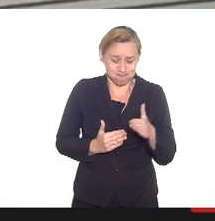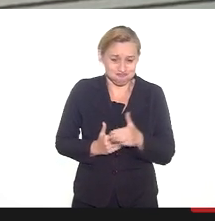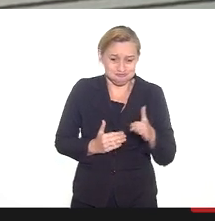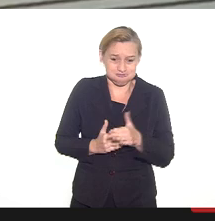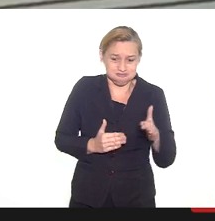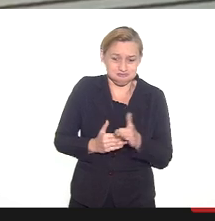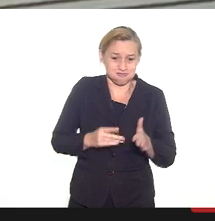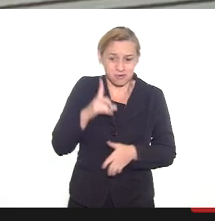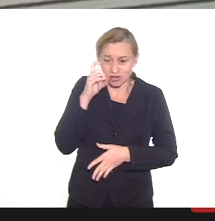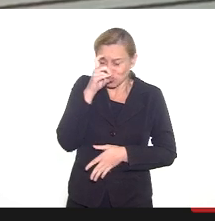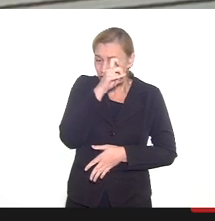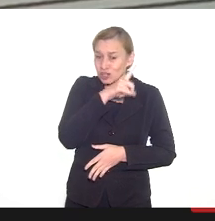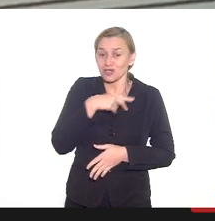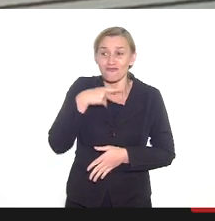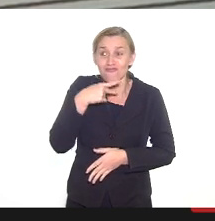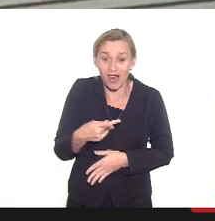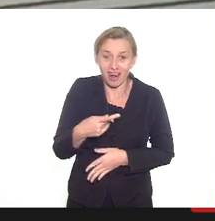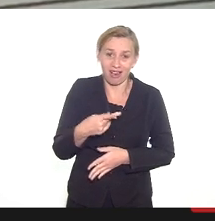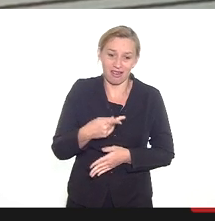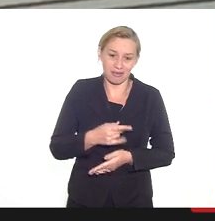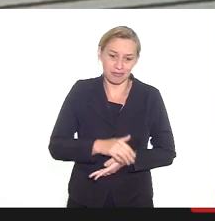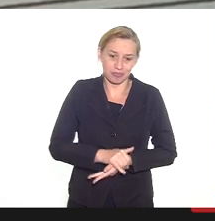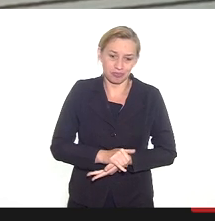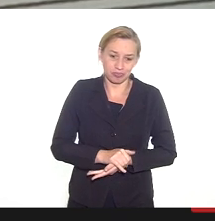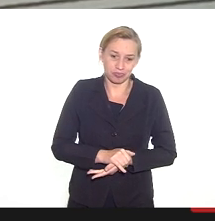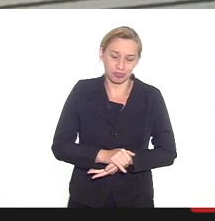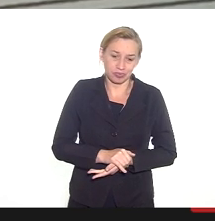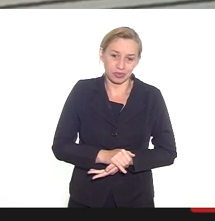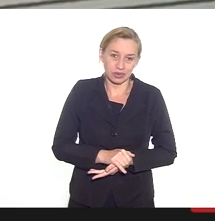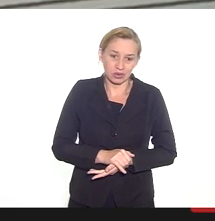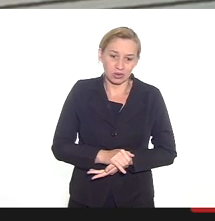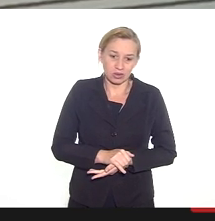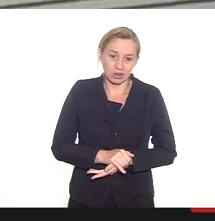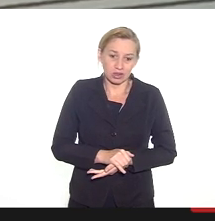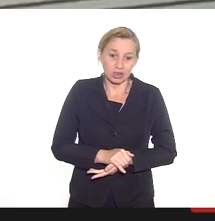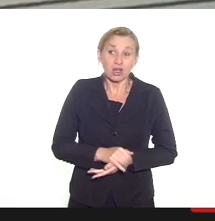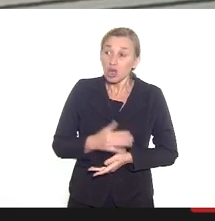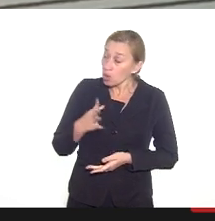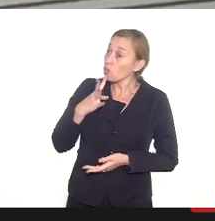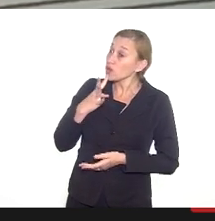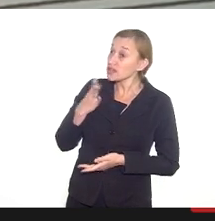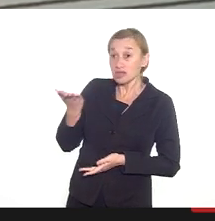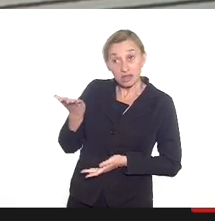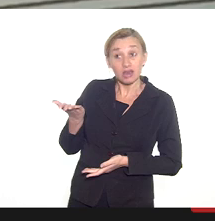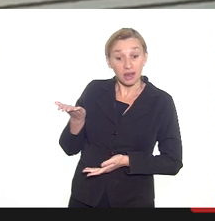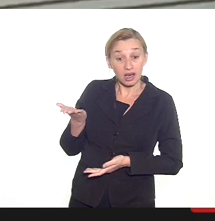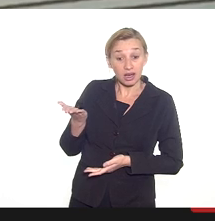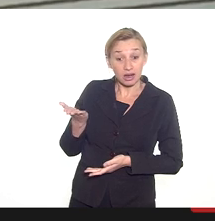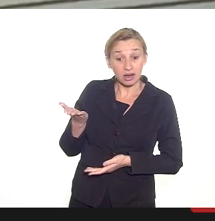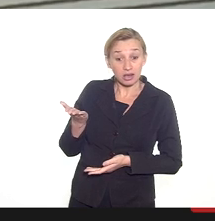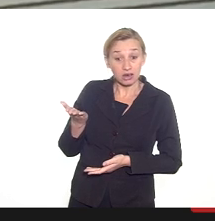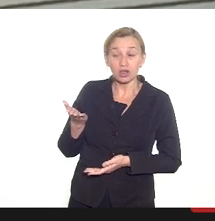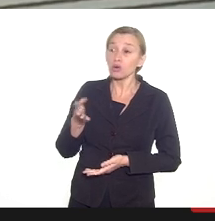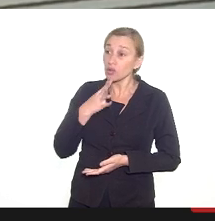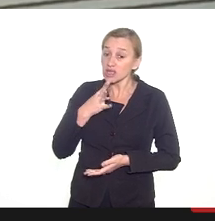que é muito, muito difícil. Eu conhecia a Viviane, tinha convívio com ela e conhecia esse